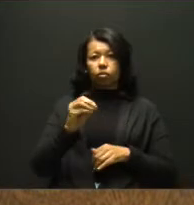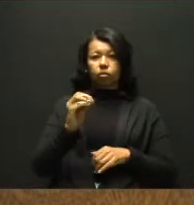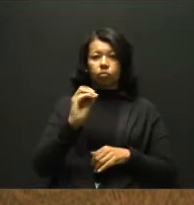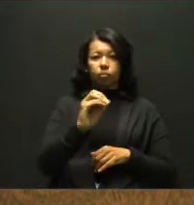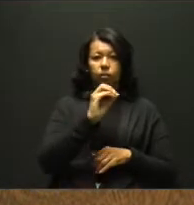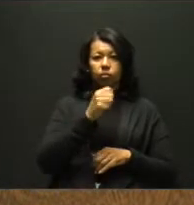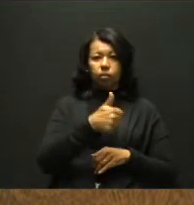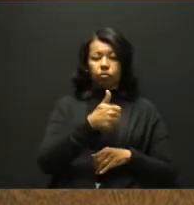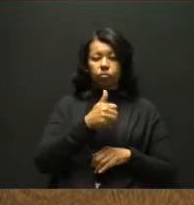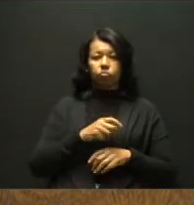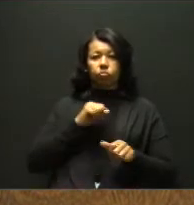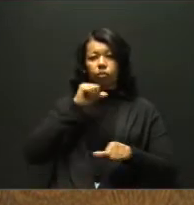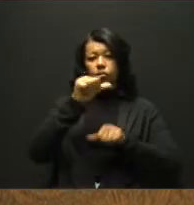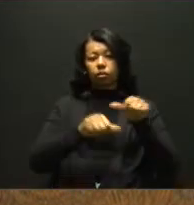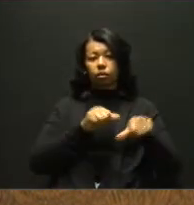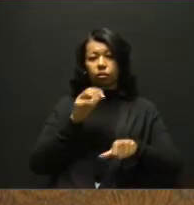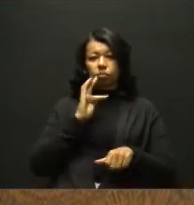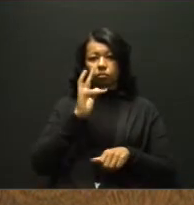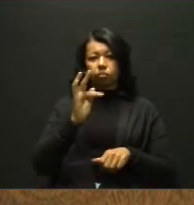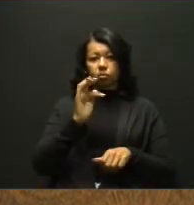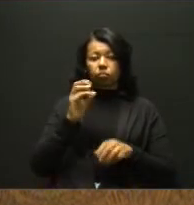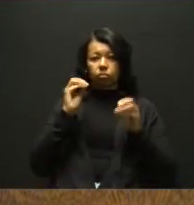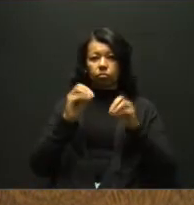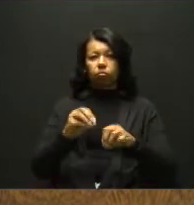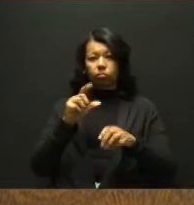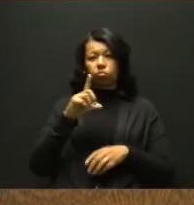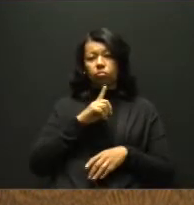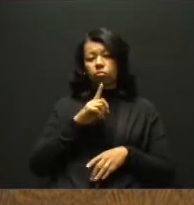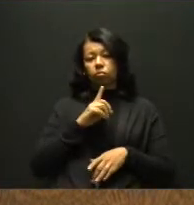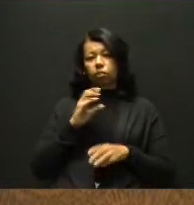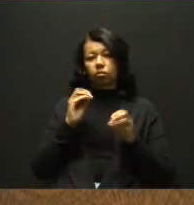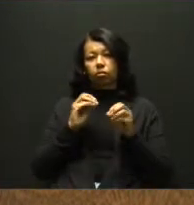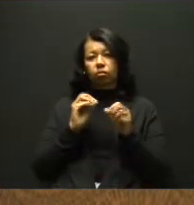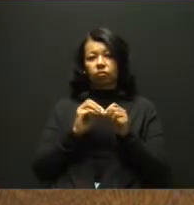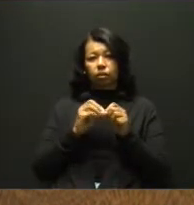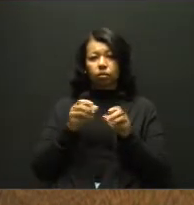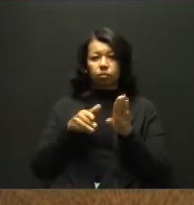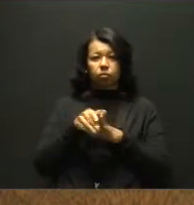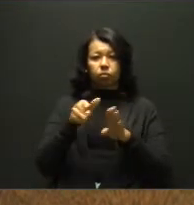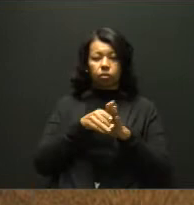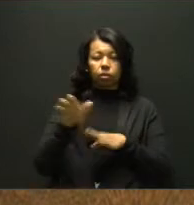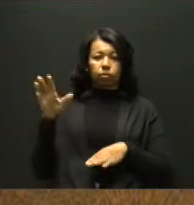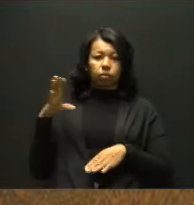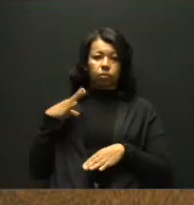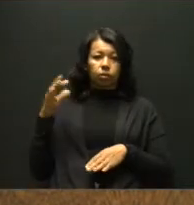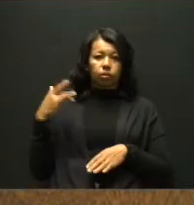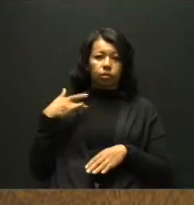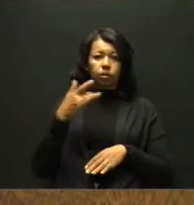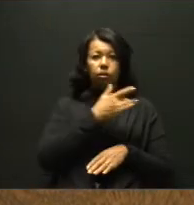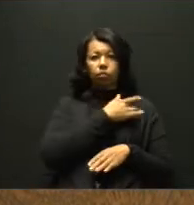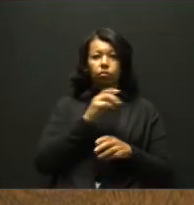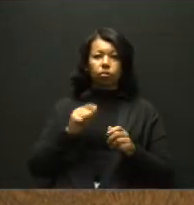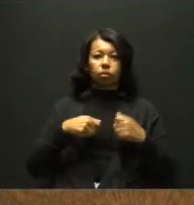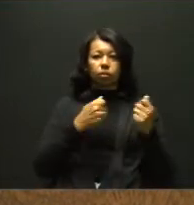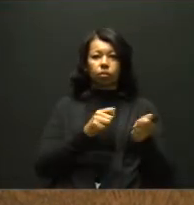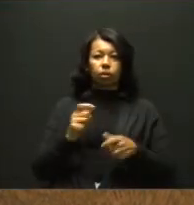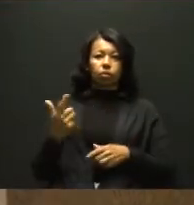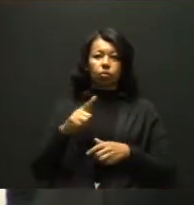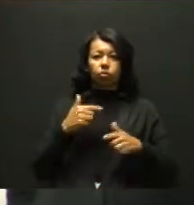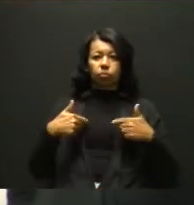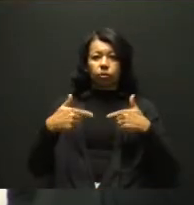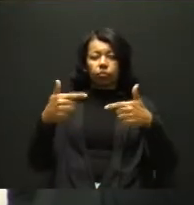alterações posteriores e define a competência a composição do conselho municipal de saúde e dá outras providências